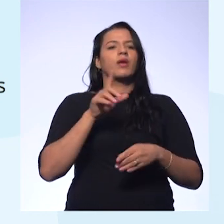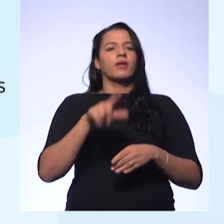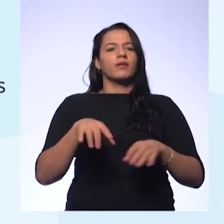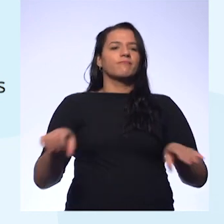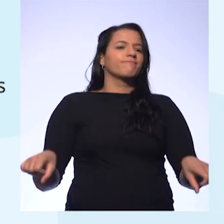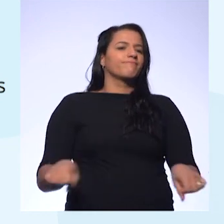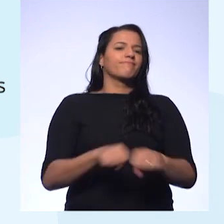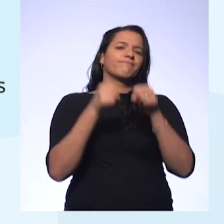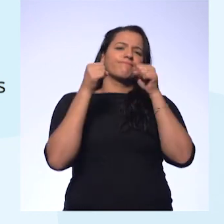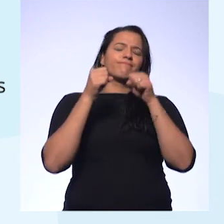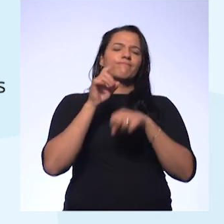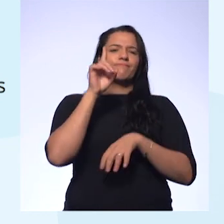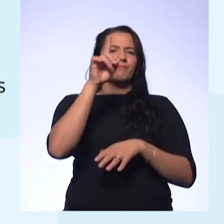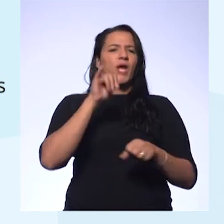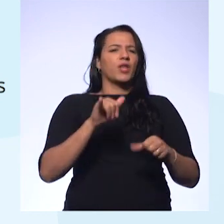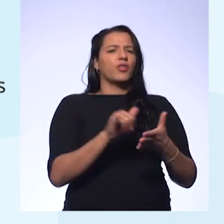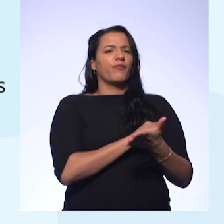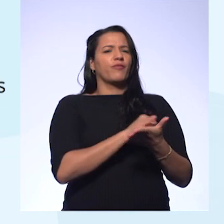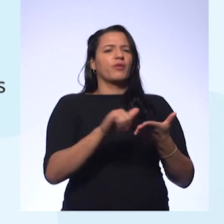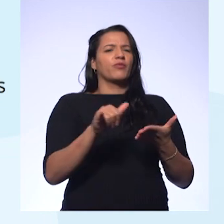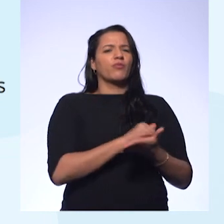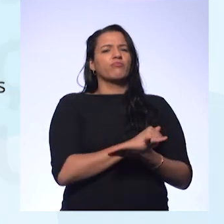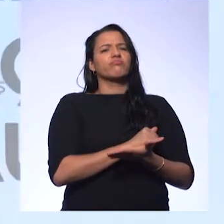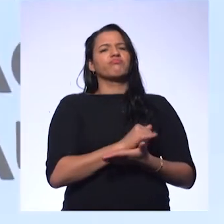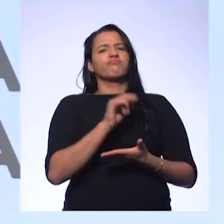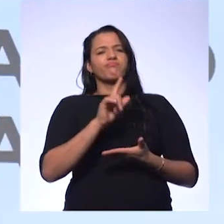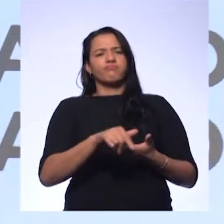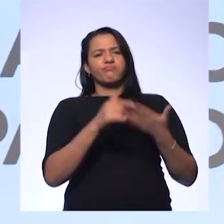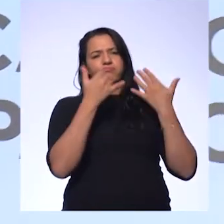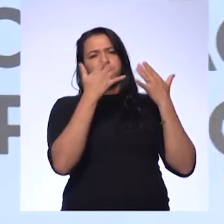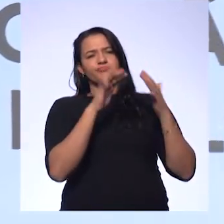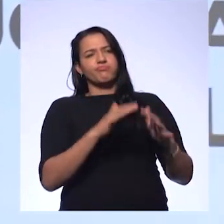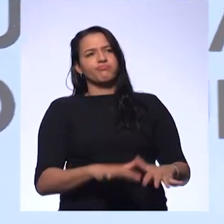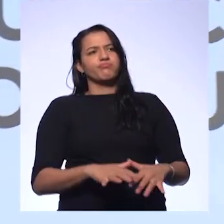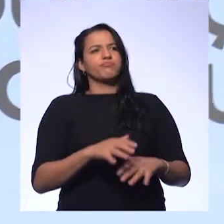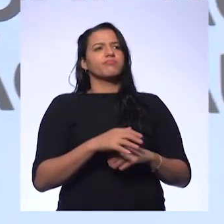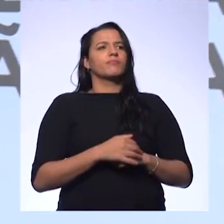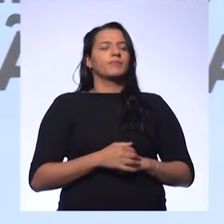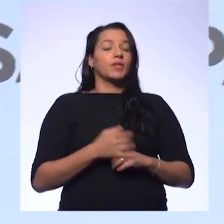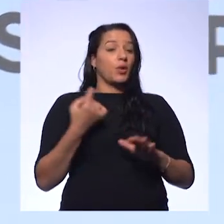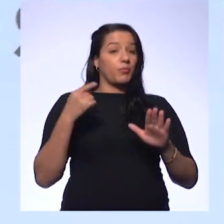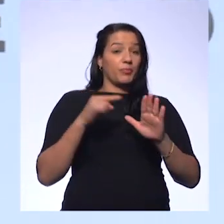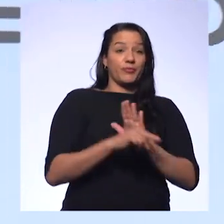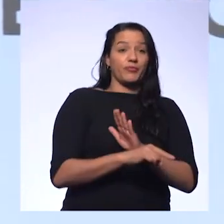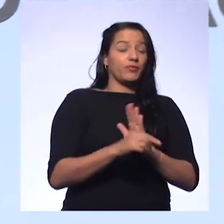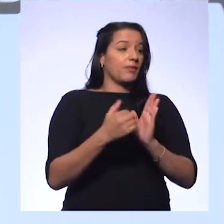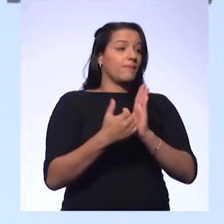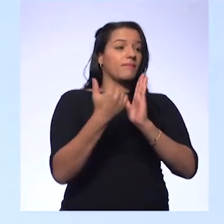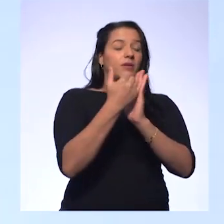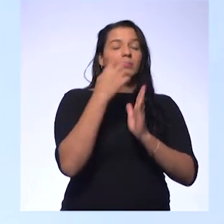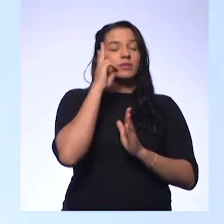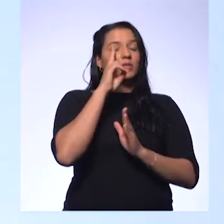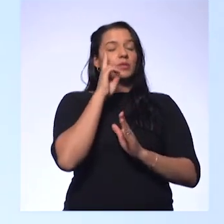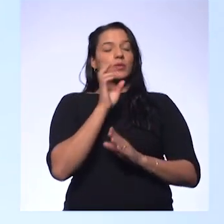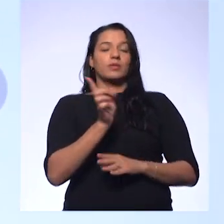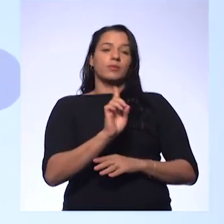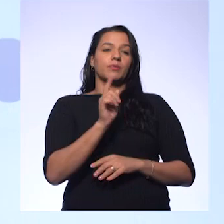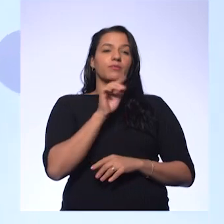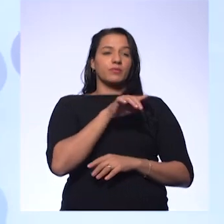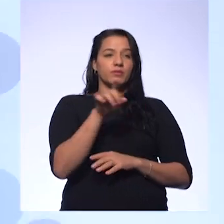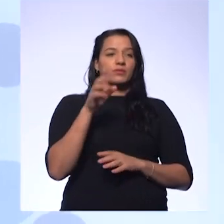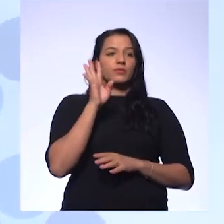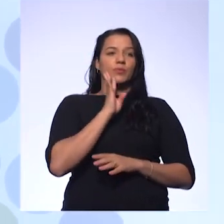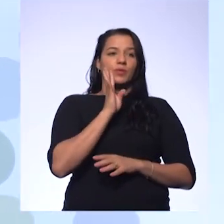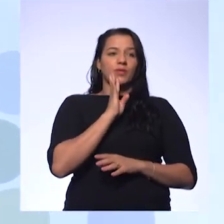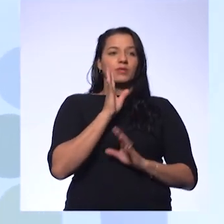Nova York, que já foi objeto de aulas anteriores nossa aqui, então não vou me aprofundar muito mais, porque vocês já conhecem. Quem não